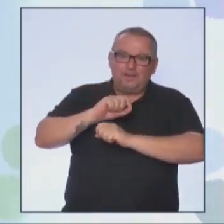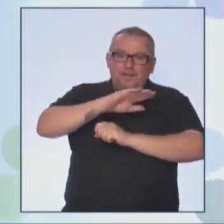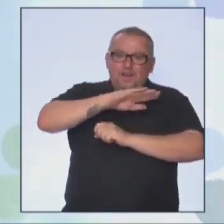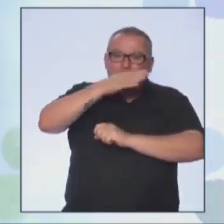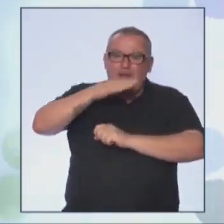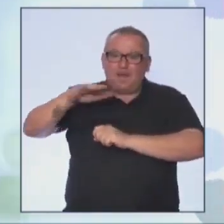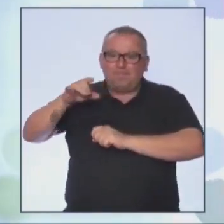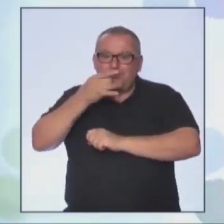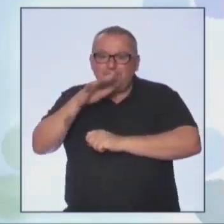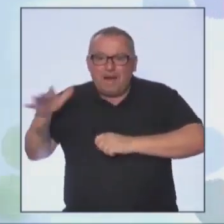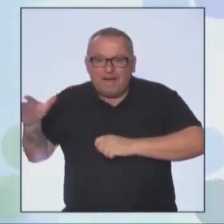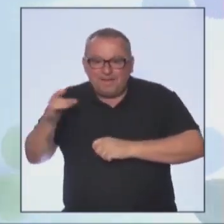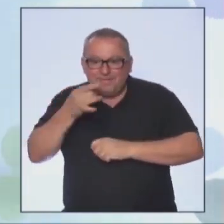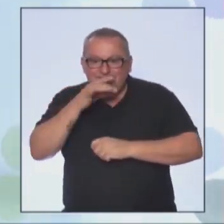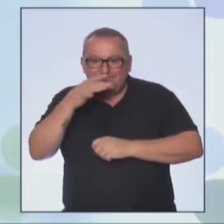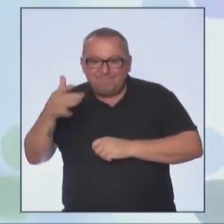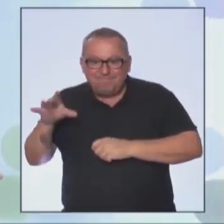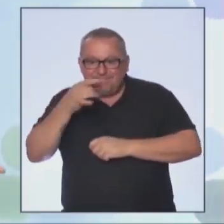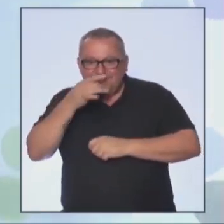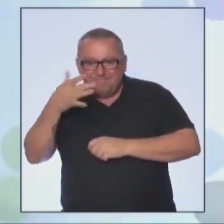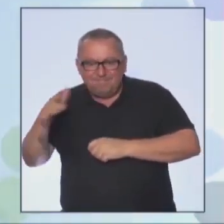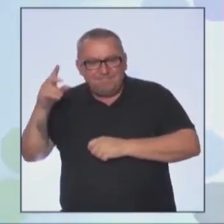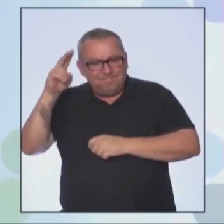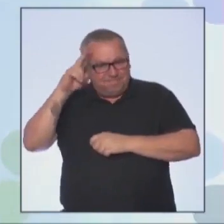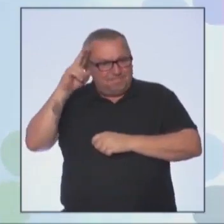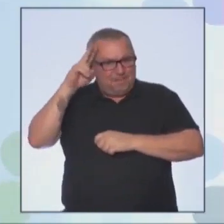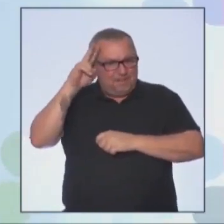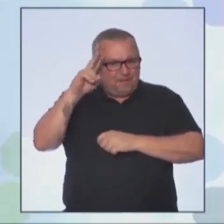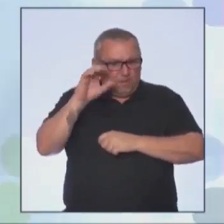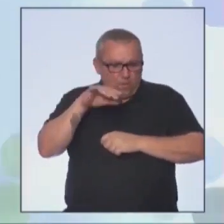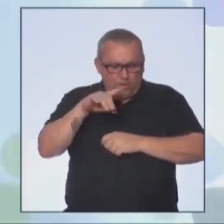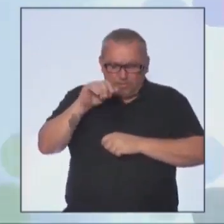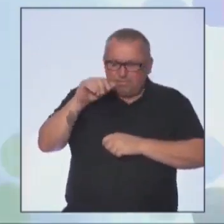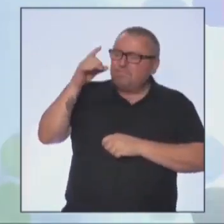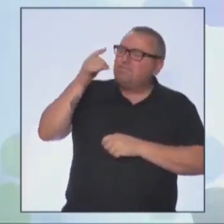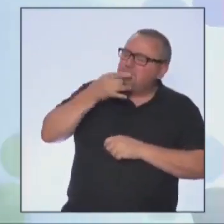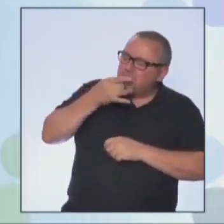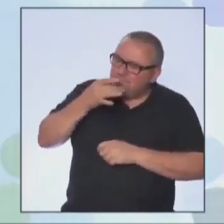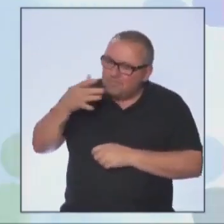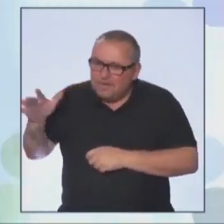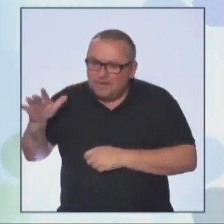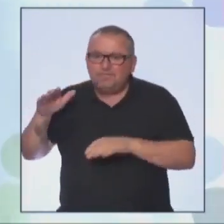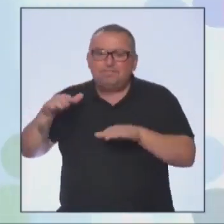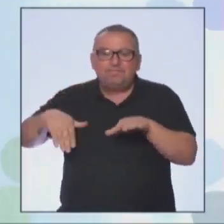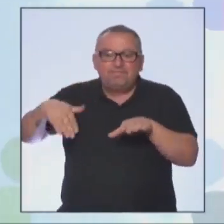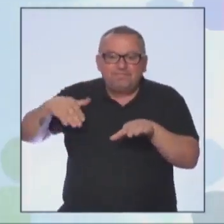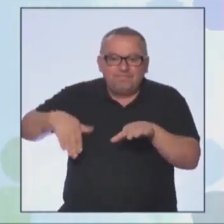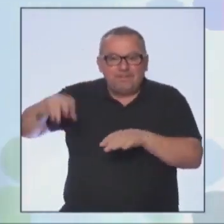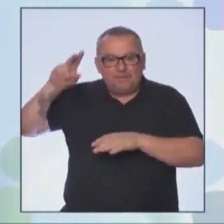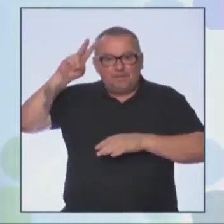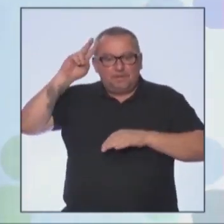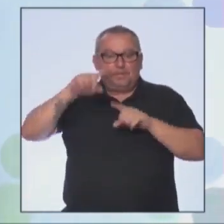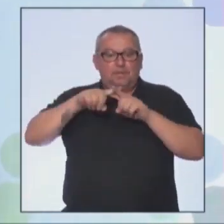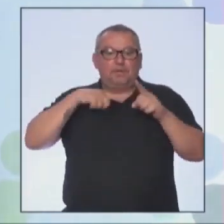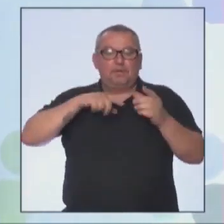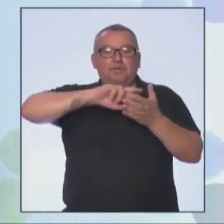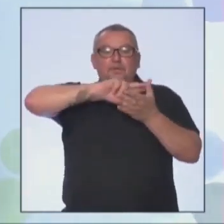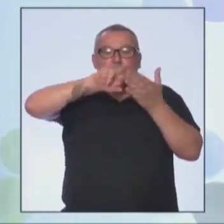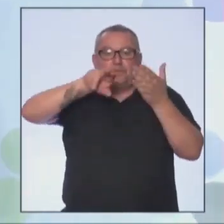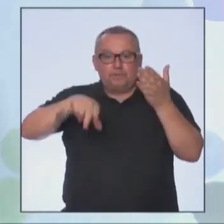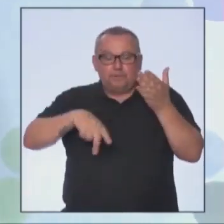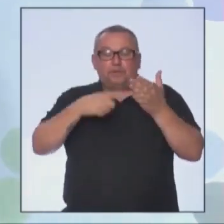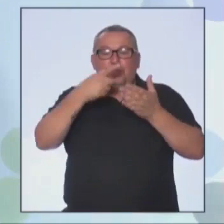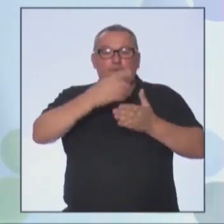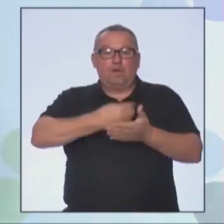ondas do mar. E, intuitivamente, a gente lembra das ondas do mar. A gente fala ondas, a gente lembra das ondas do mar. Mas sabia que tem muita coisa na